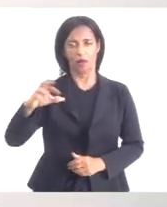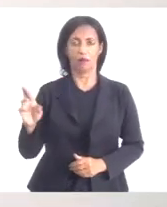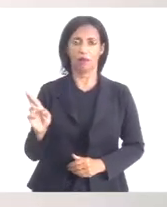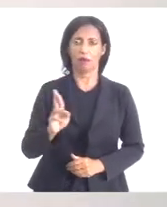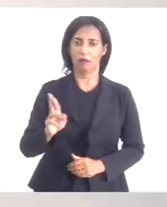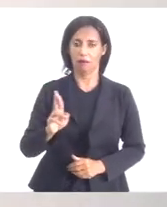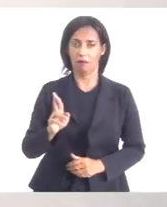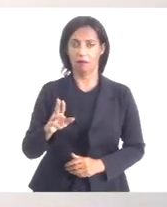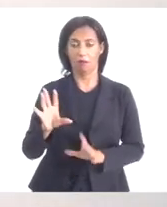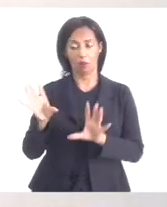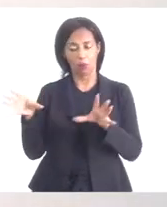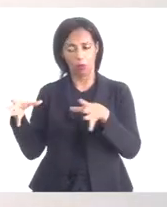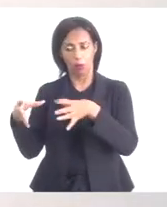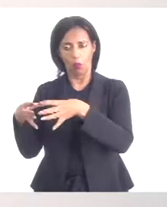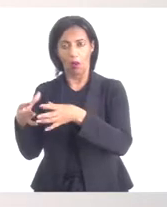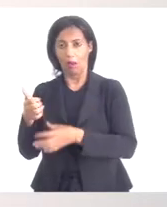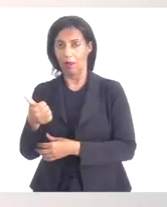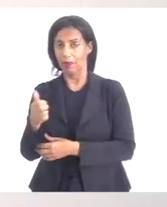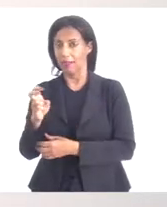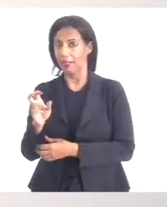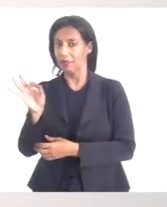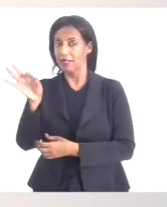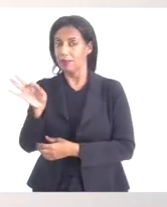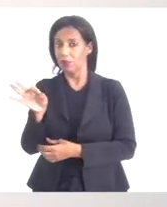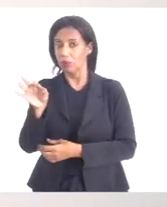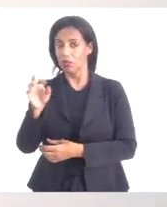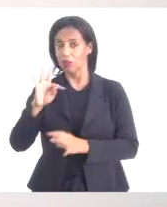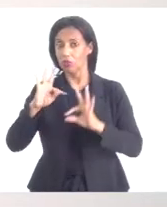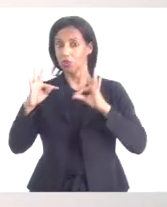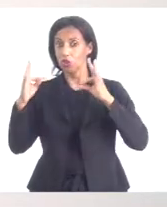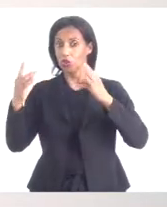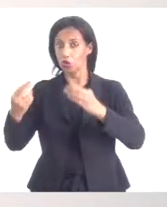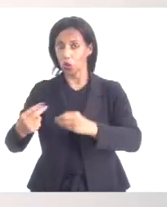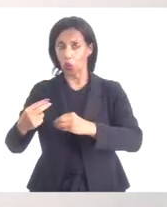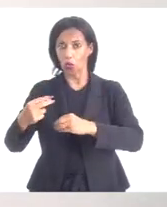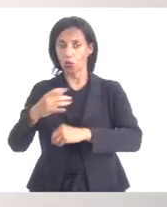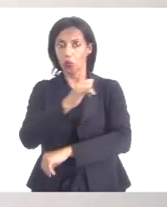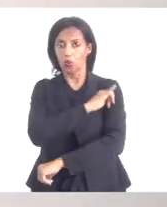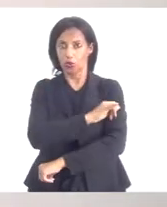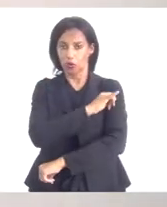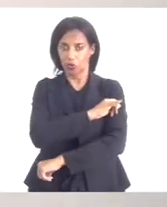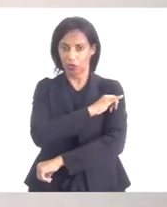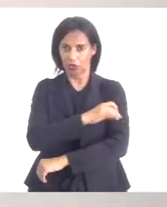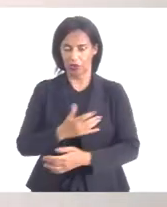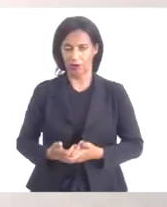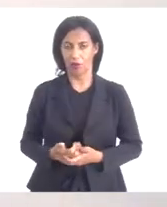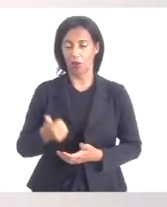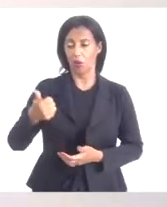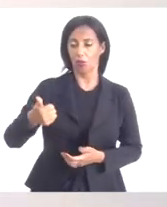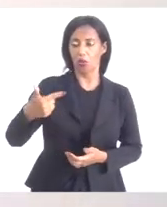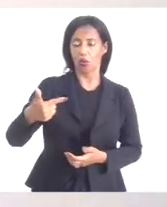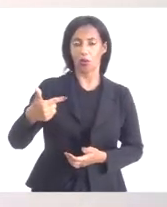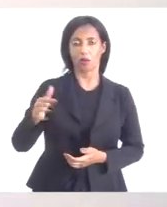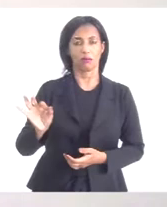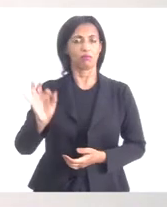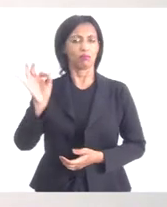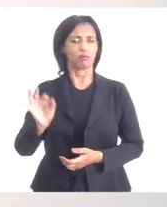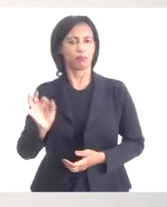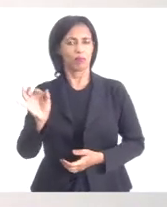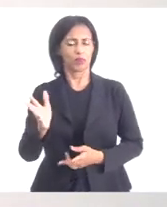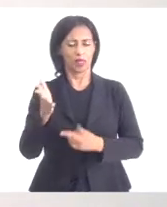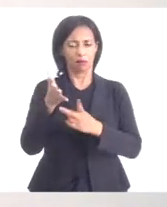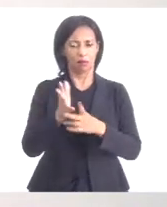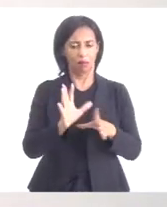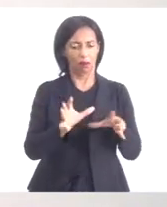reais são quinze por cento da população do Rio de Janeiro doze por cento possui entre